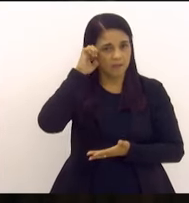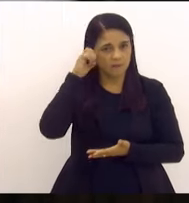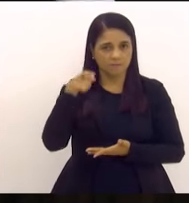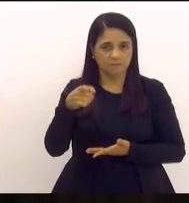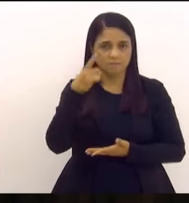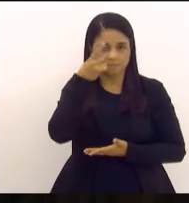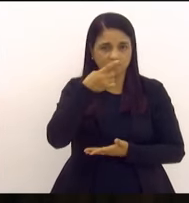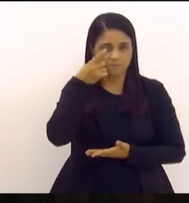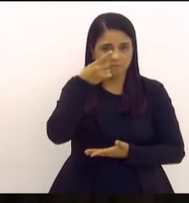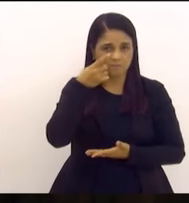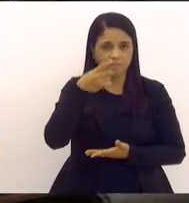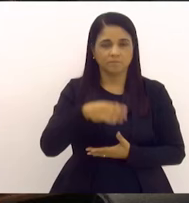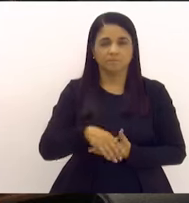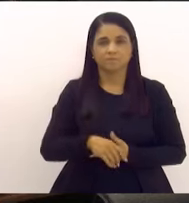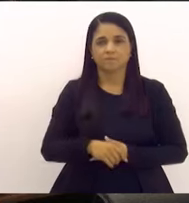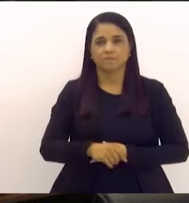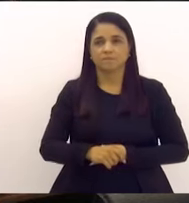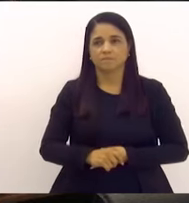Takimoto.